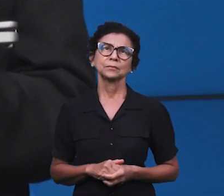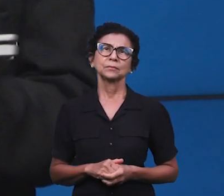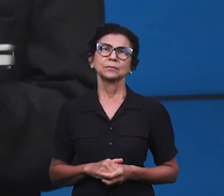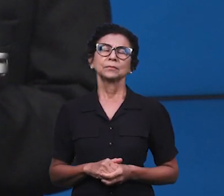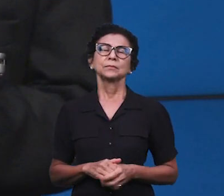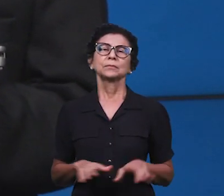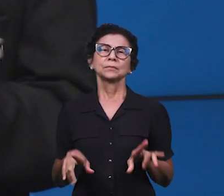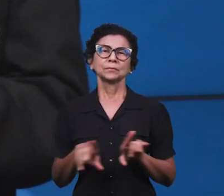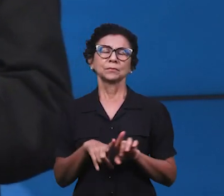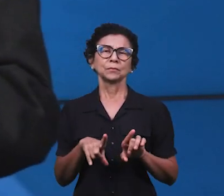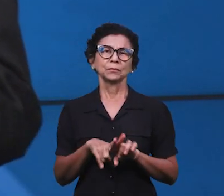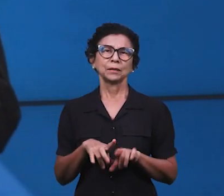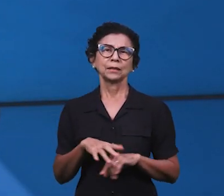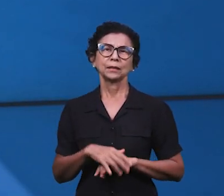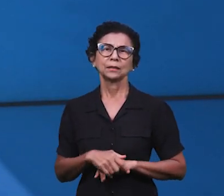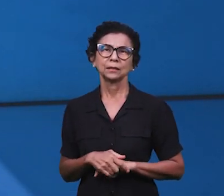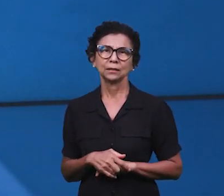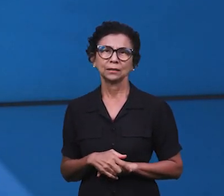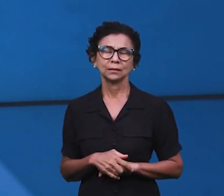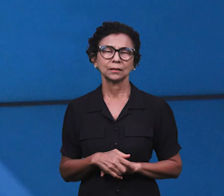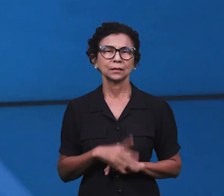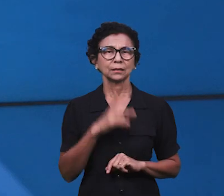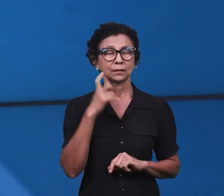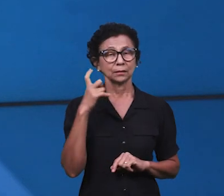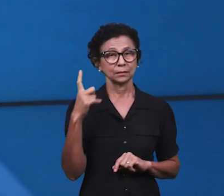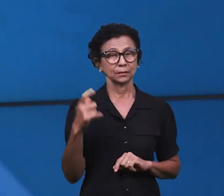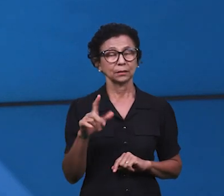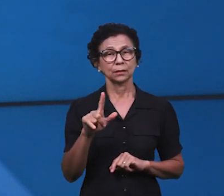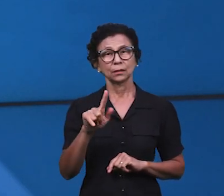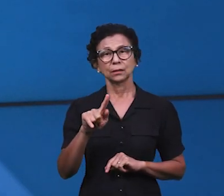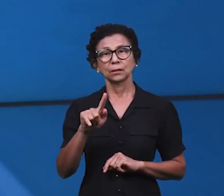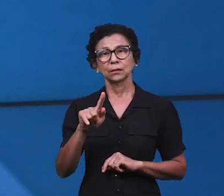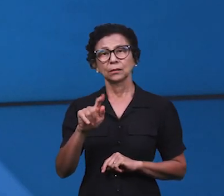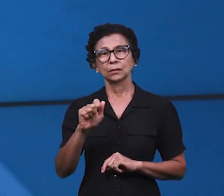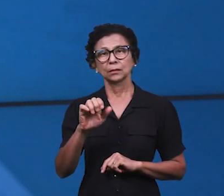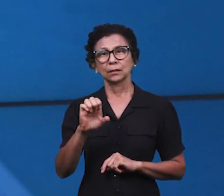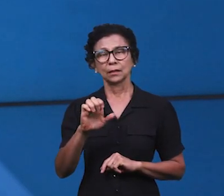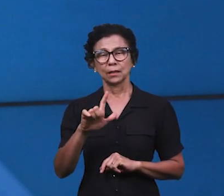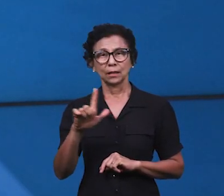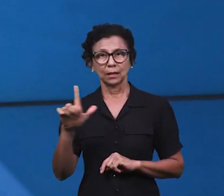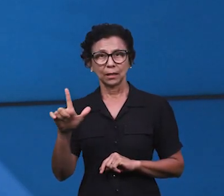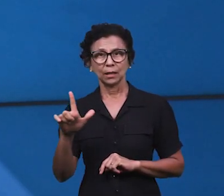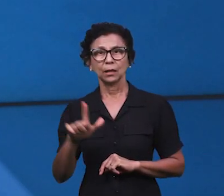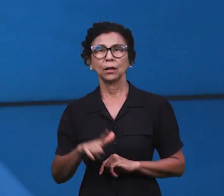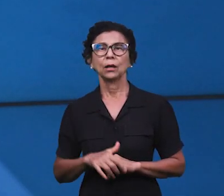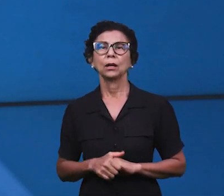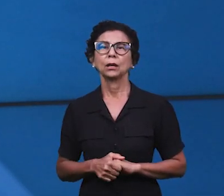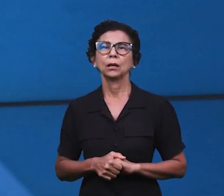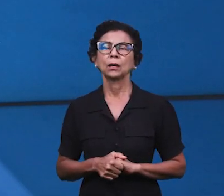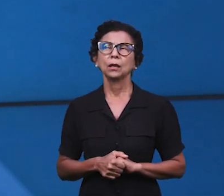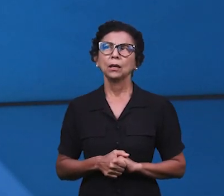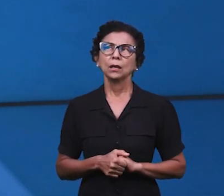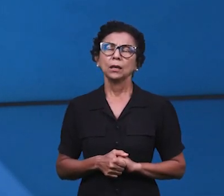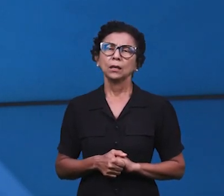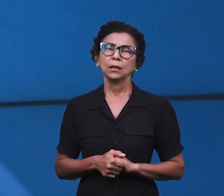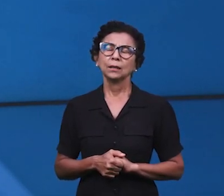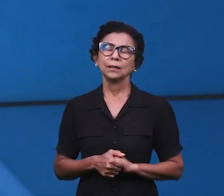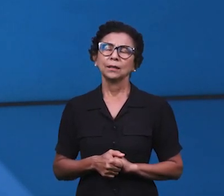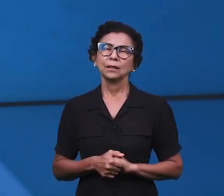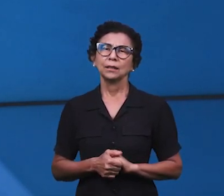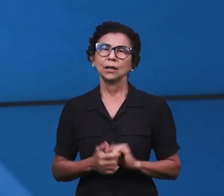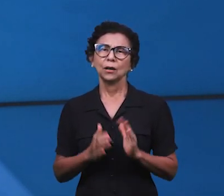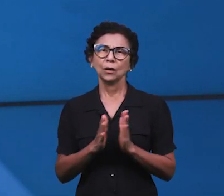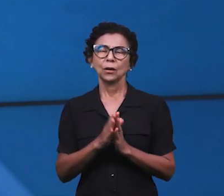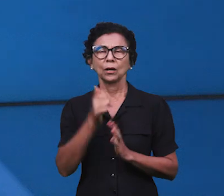dada também pelo Gael, né? É interessante que o Gael, ele apresenta ali o motivo da oração